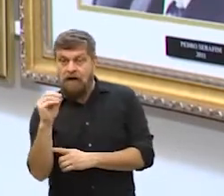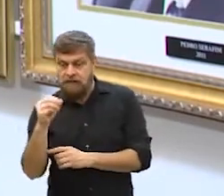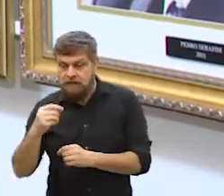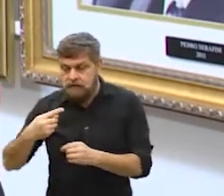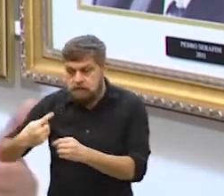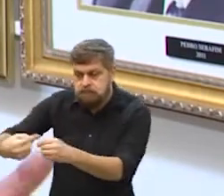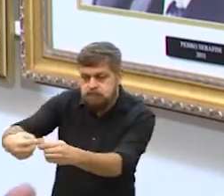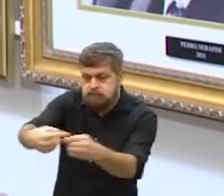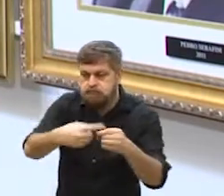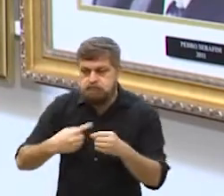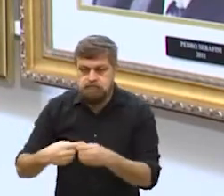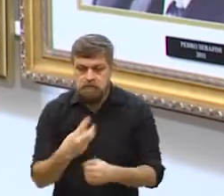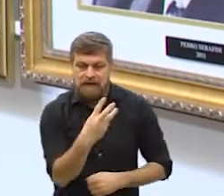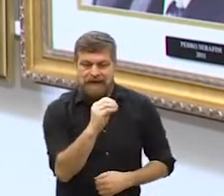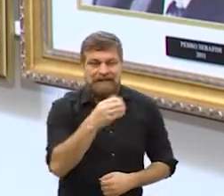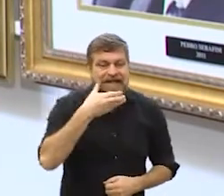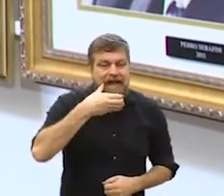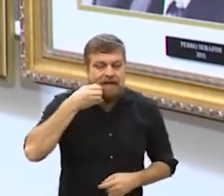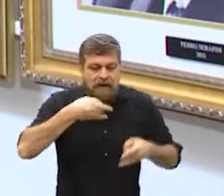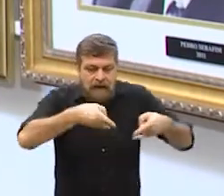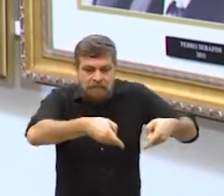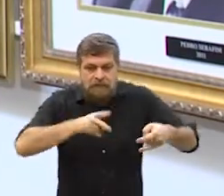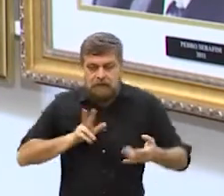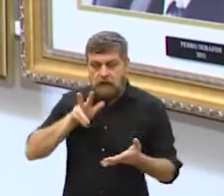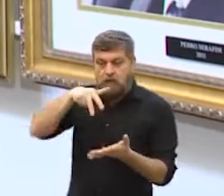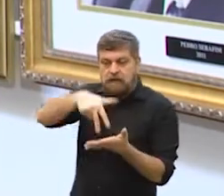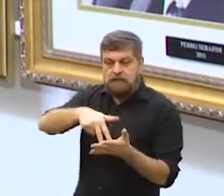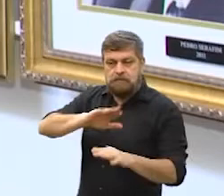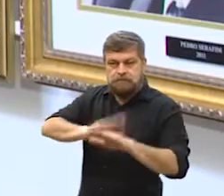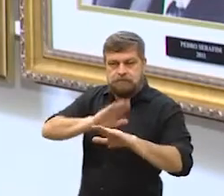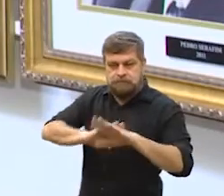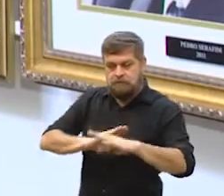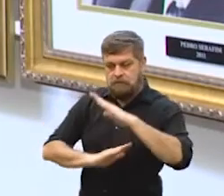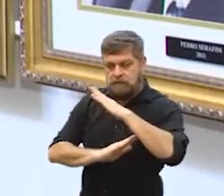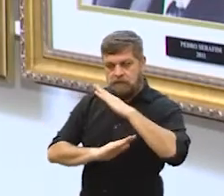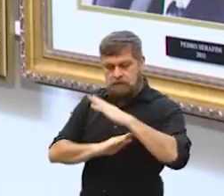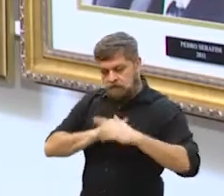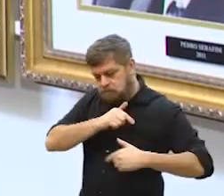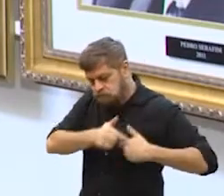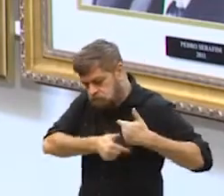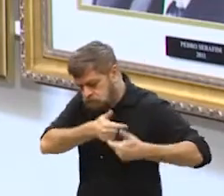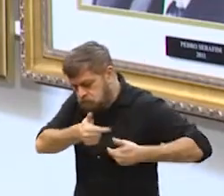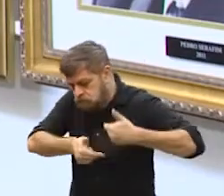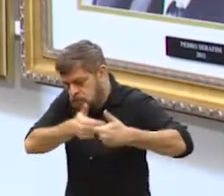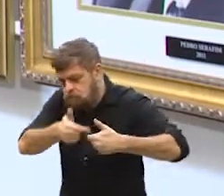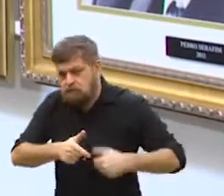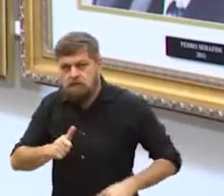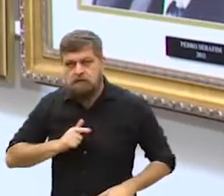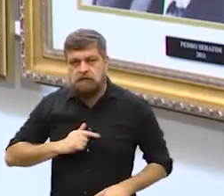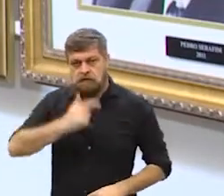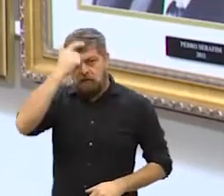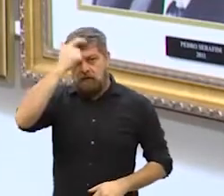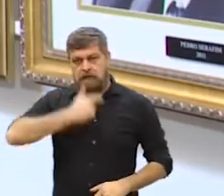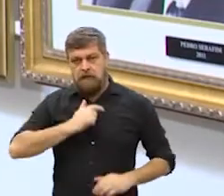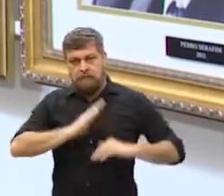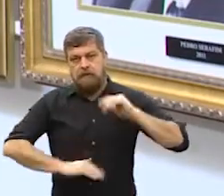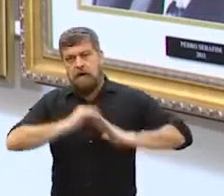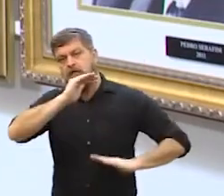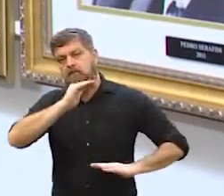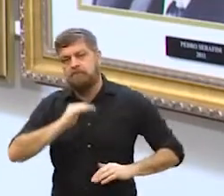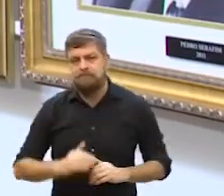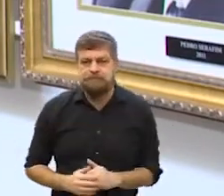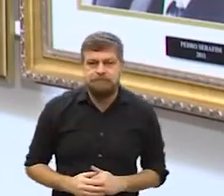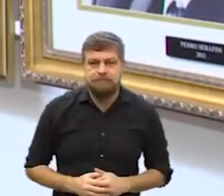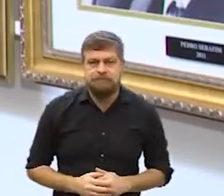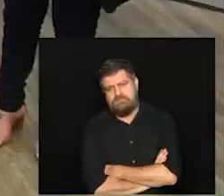Campo 30 para Campinas e mais 20 para região metropolitana quer dizer isso é um protagonismo que a Câmara Municipal de Campinas vem desenvolvendo